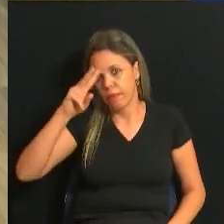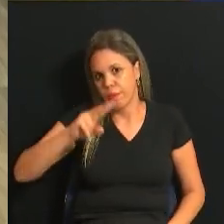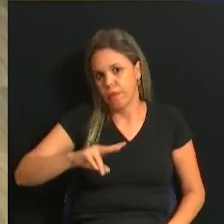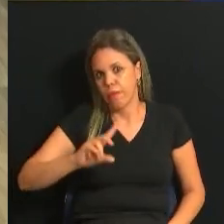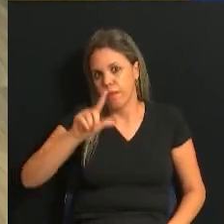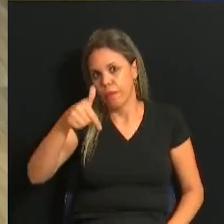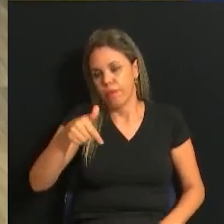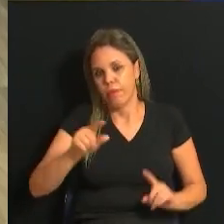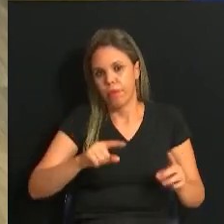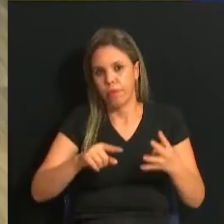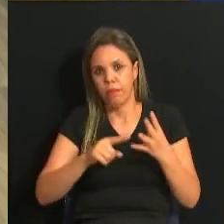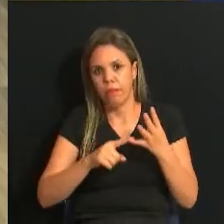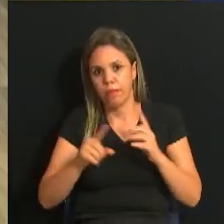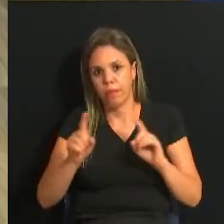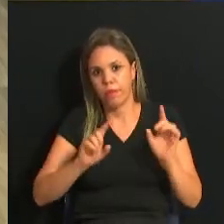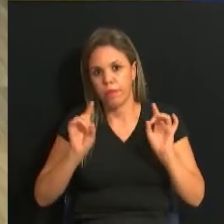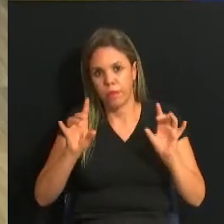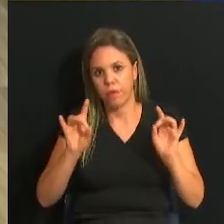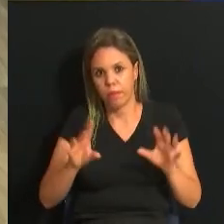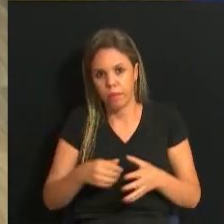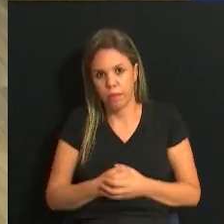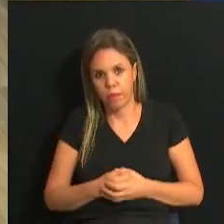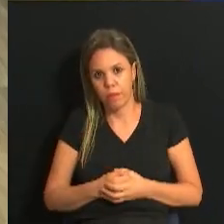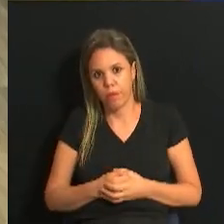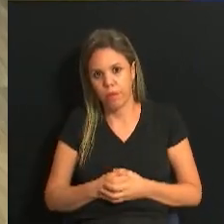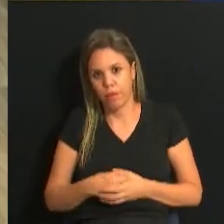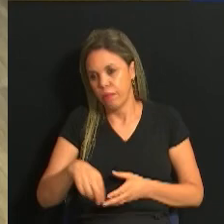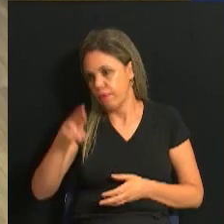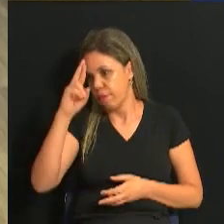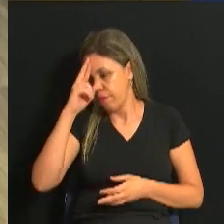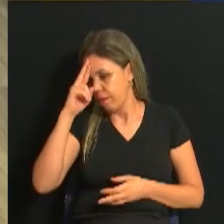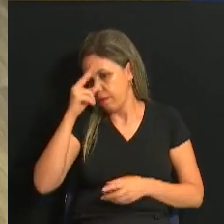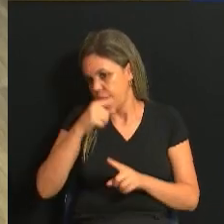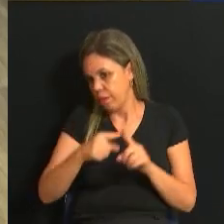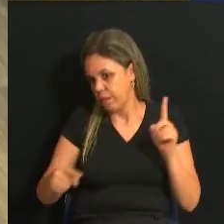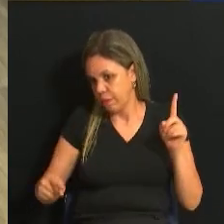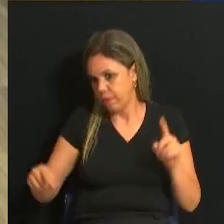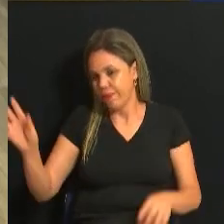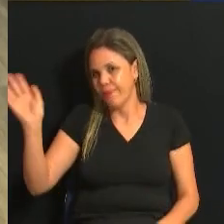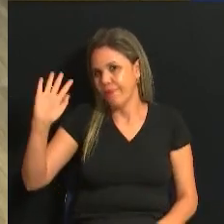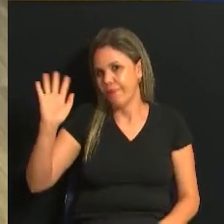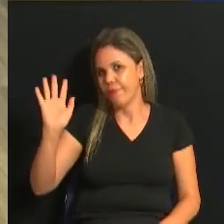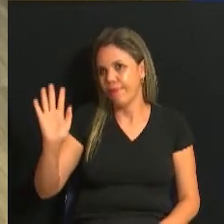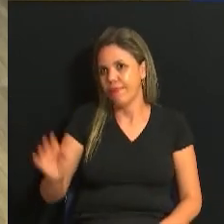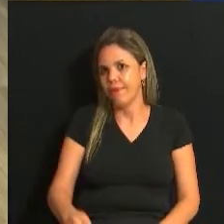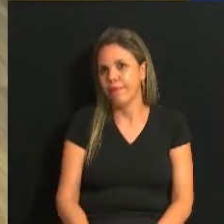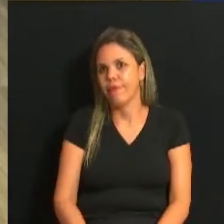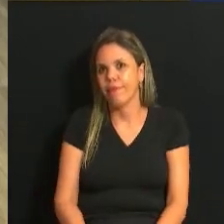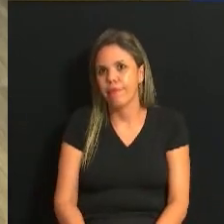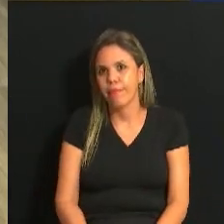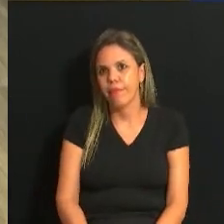após a 4ª reunião extraordinária por volta do 12:30. Até lá. Tchau, tchau.